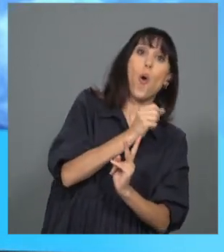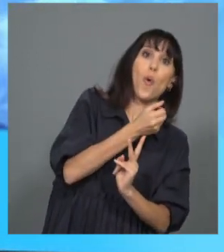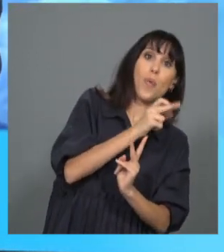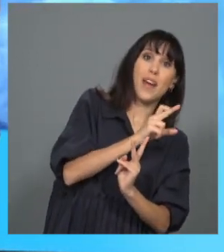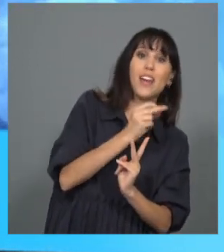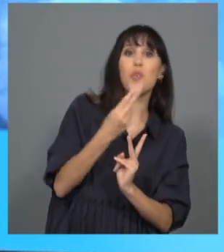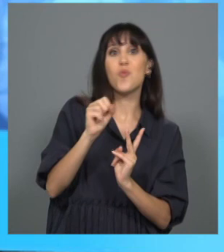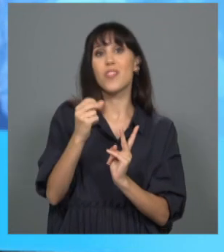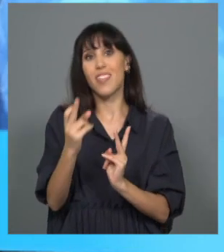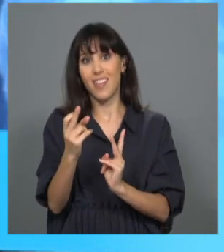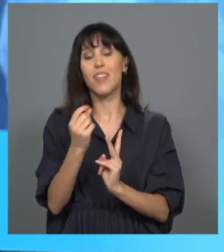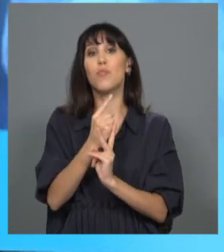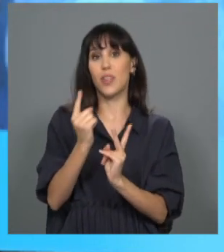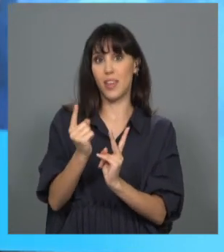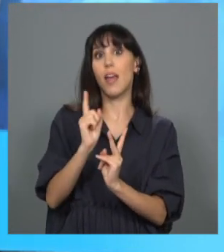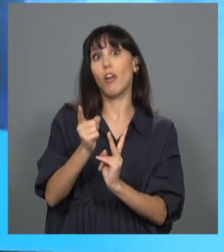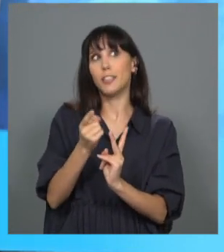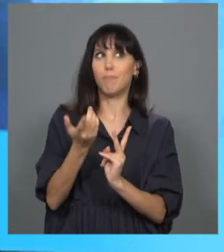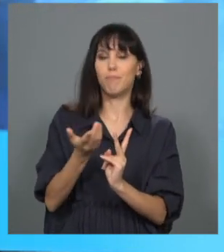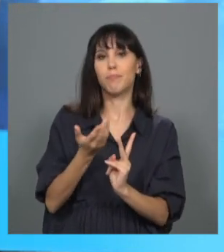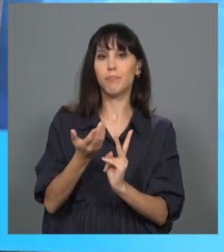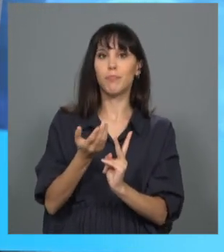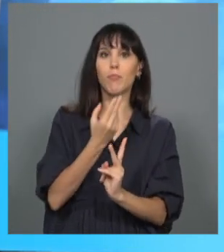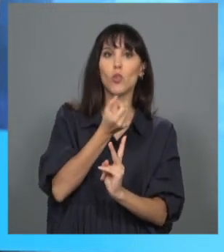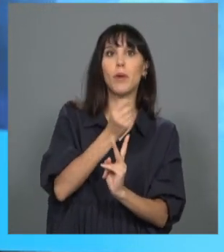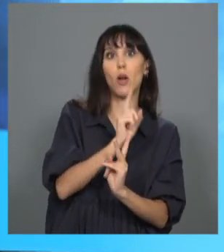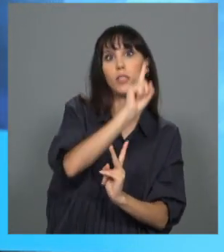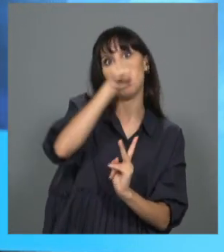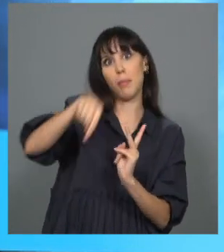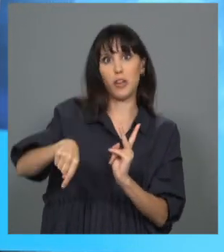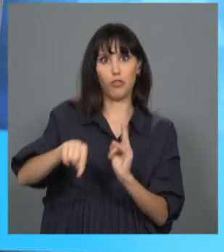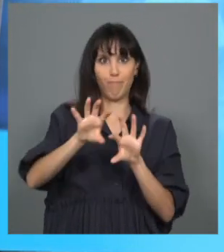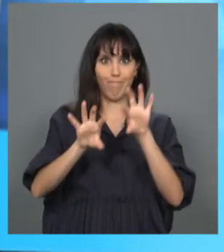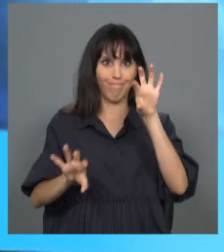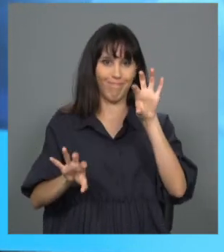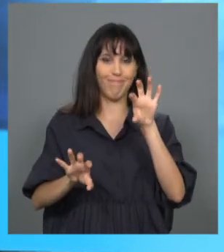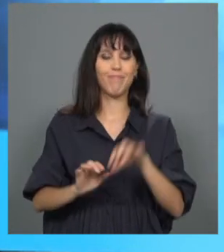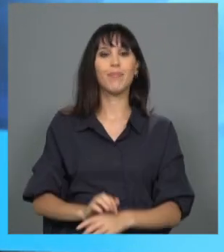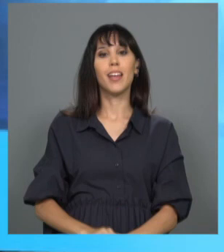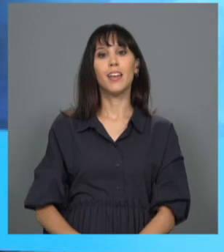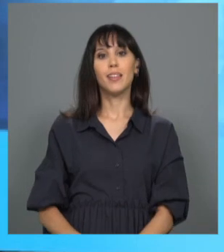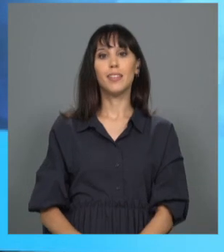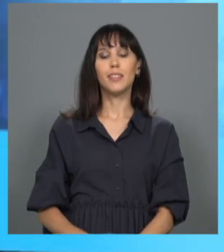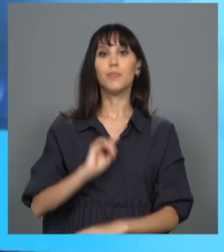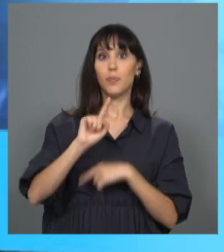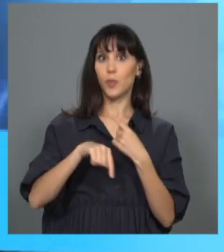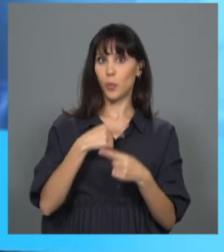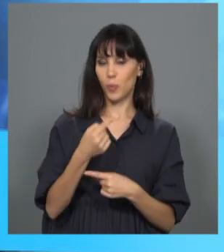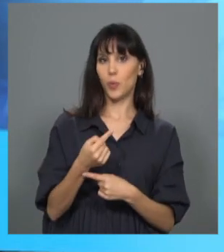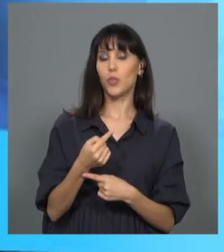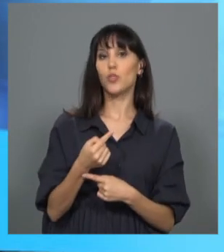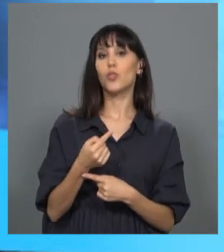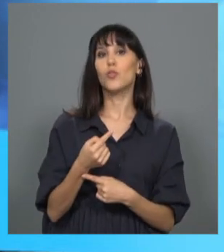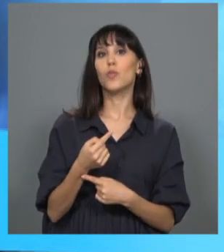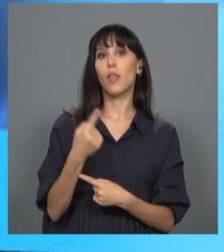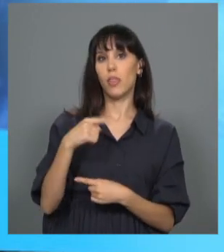e Unterammergau, que é, por assim dizer, o Bergau de cima e o Bergau de baixo. E depois há